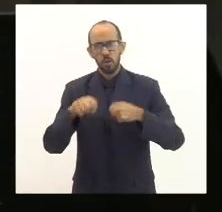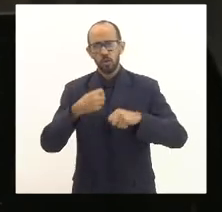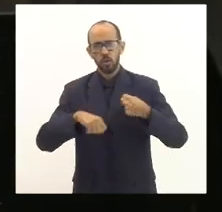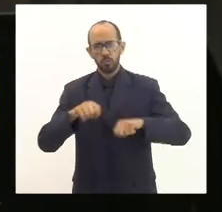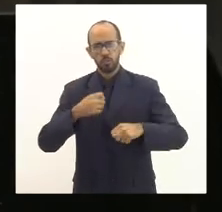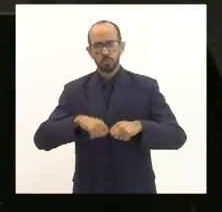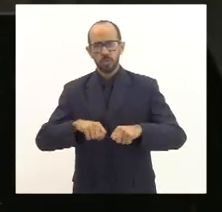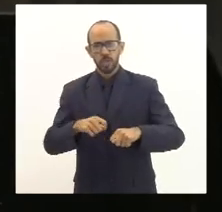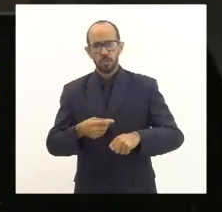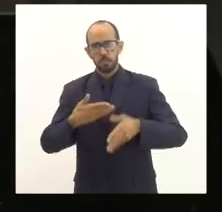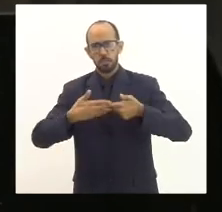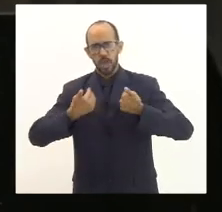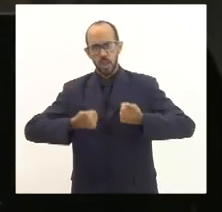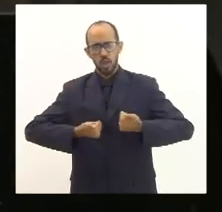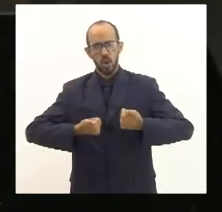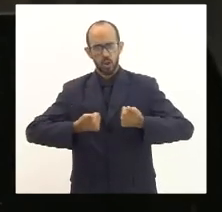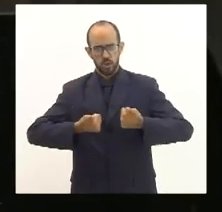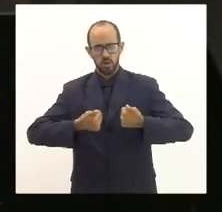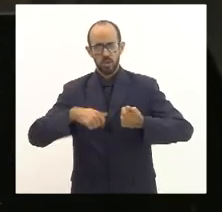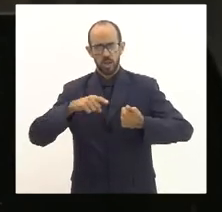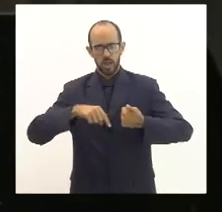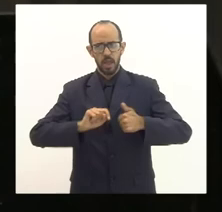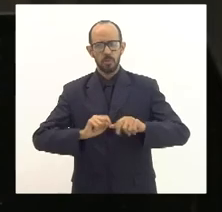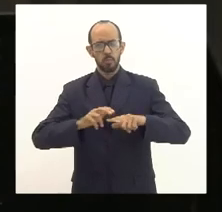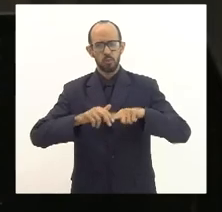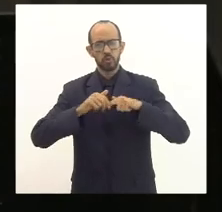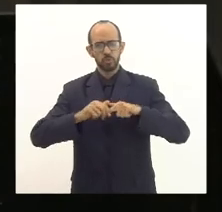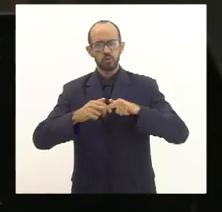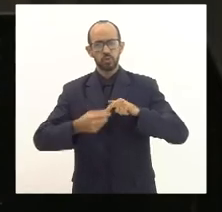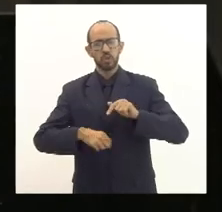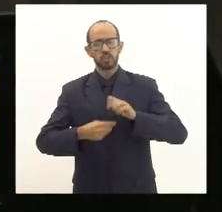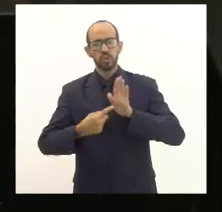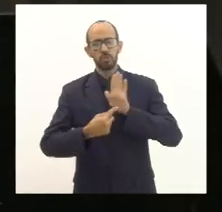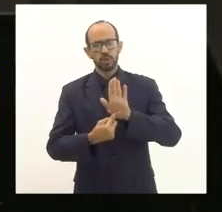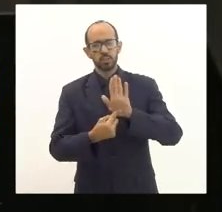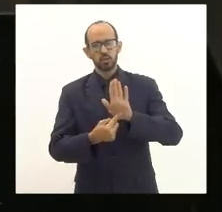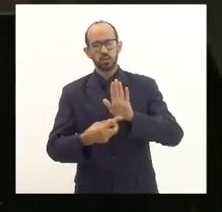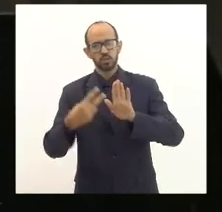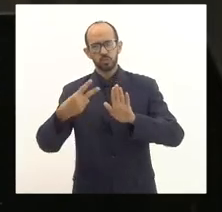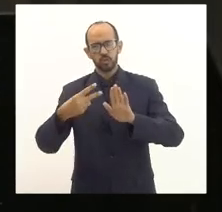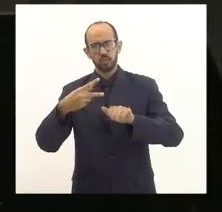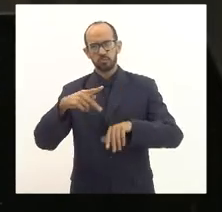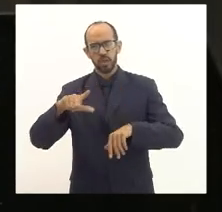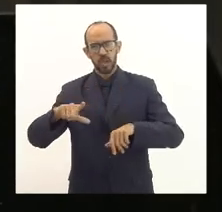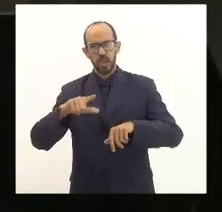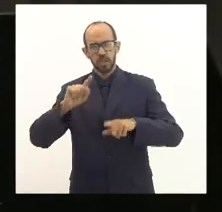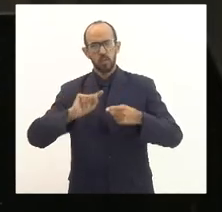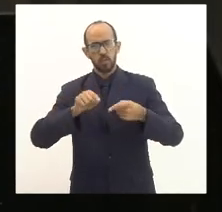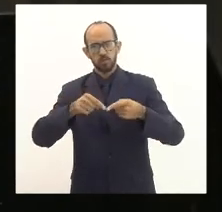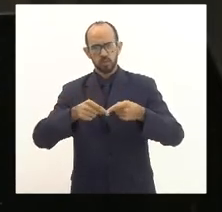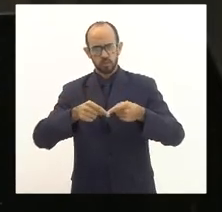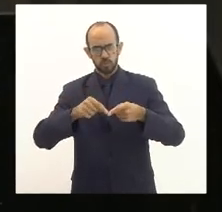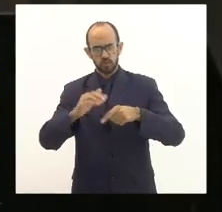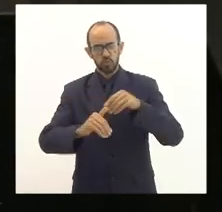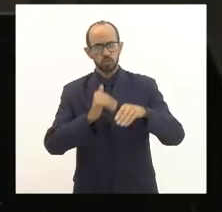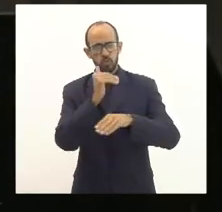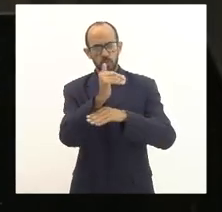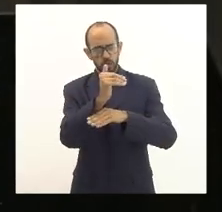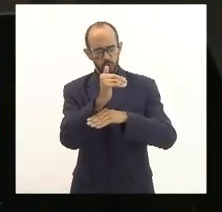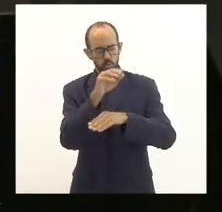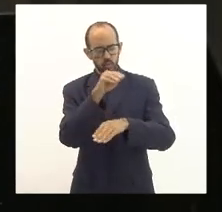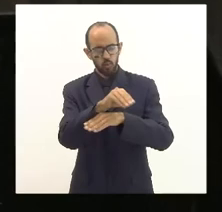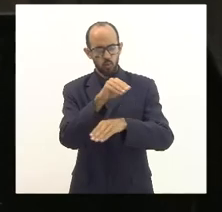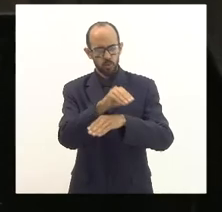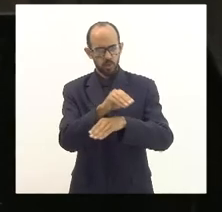inovadora é para isso que a gente apresentou esses dois projetos de leis que tem essa finalidade de sobretudo